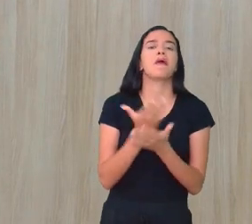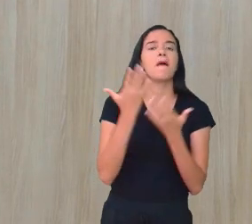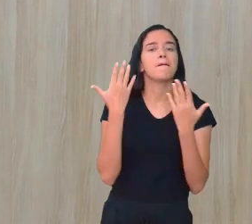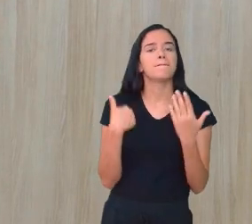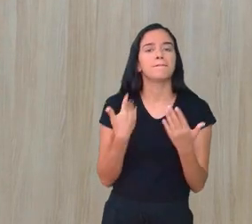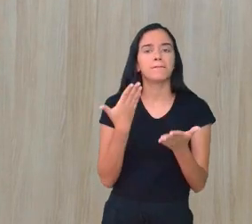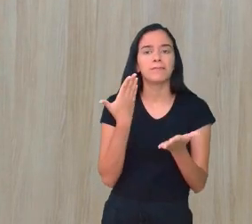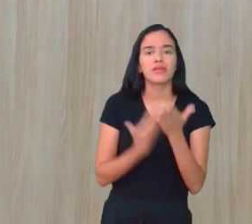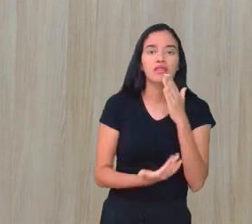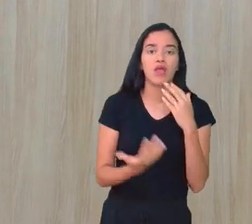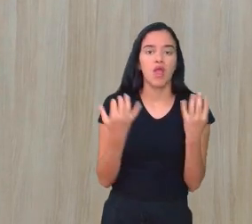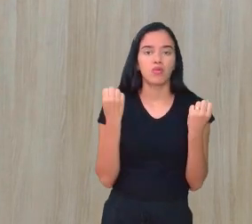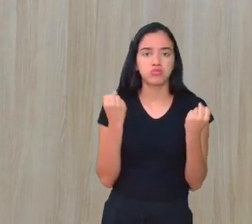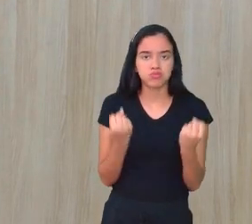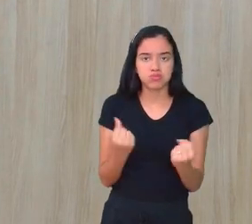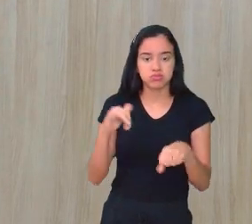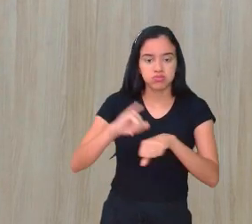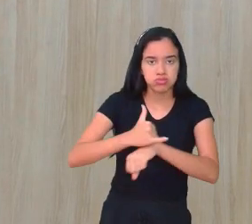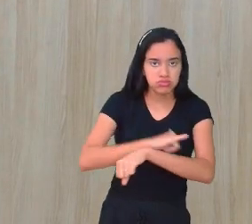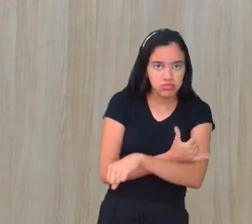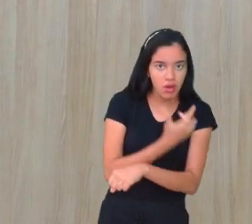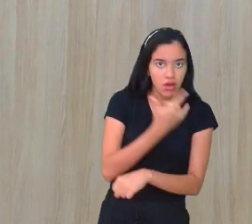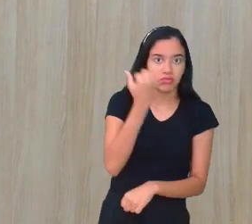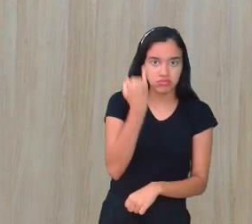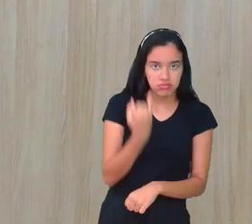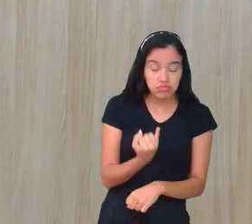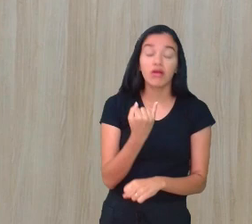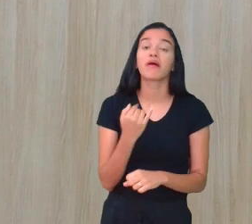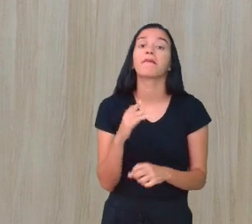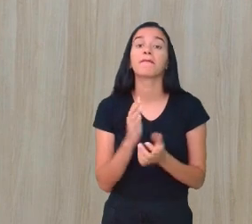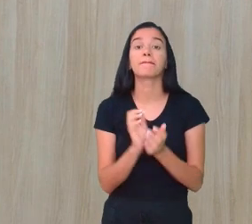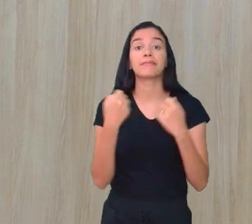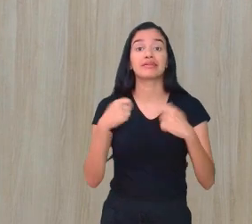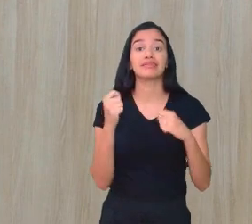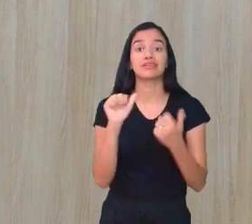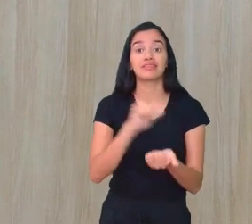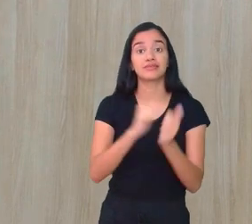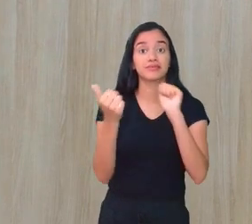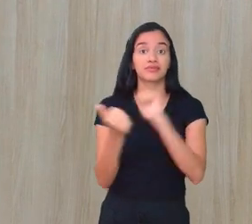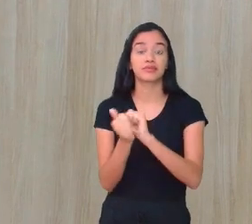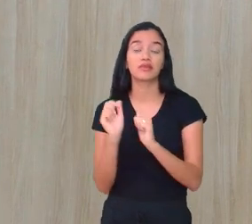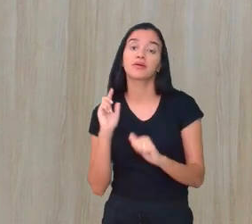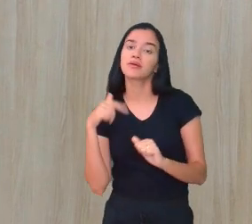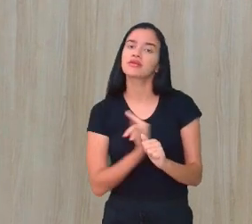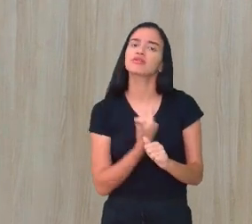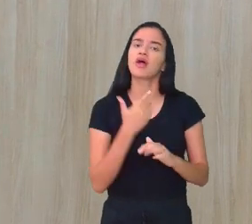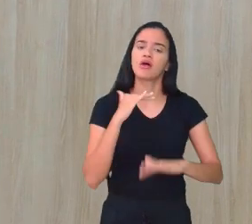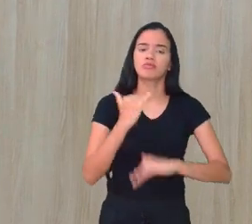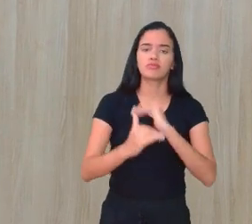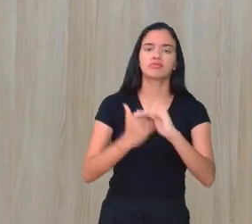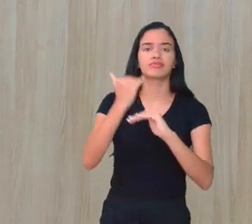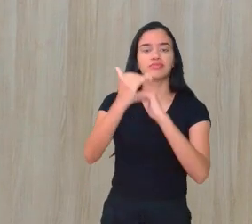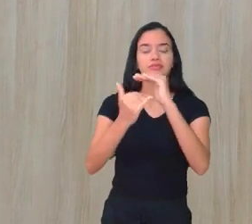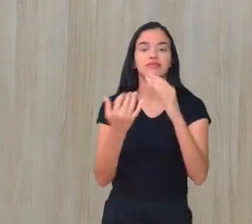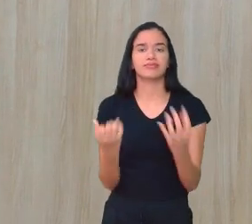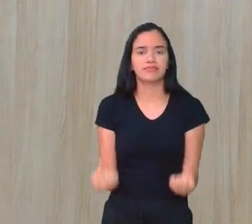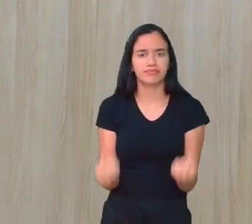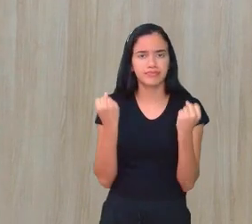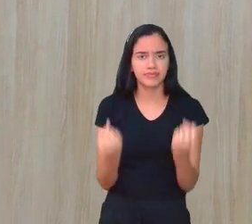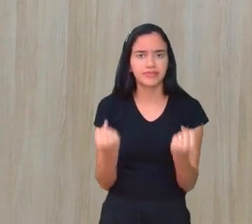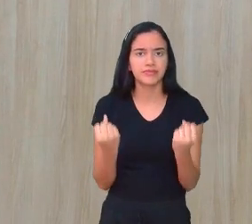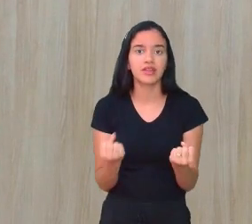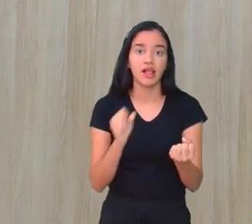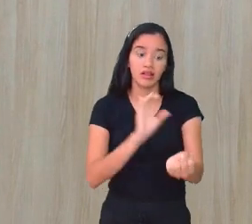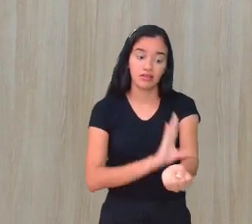peso, todo treino ele passa por adaptações. Para a gente fazer essa progressão de carga dentro